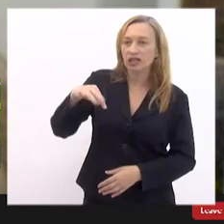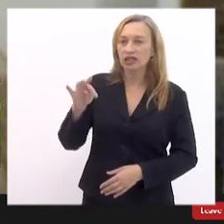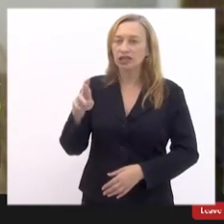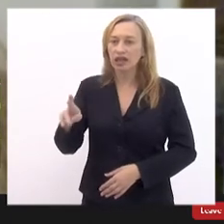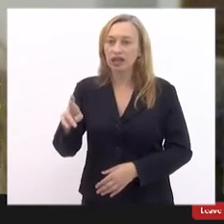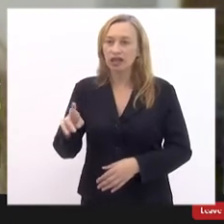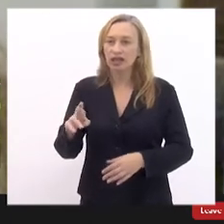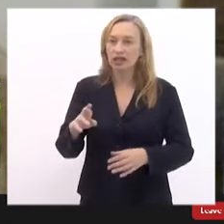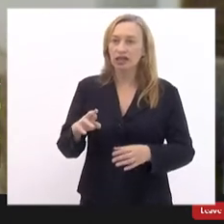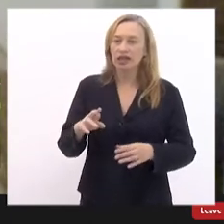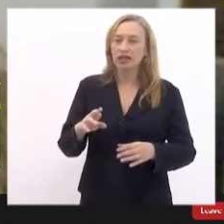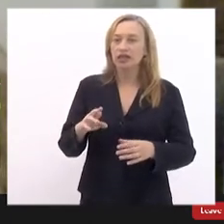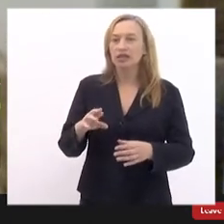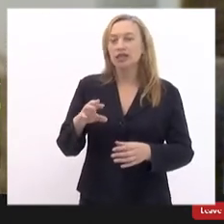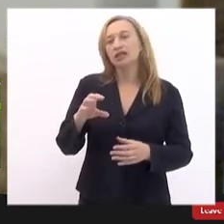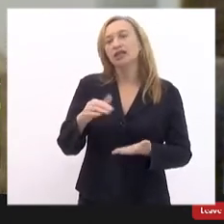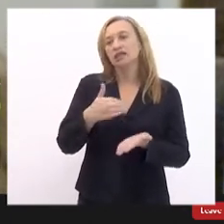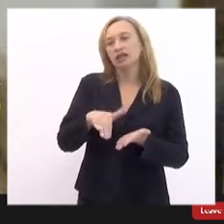intersetorial para poder